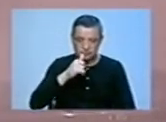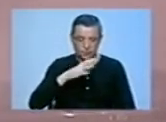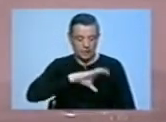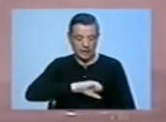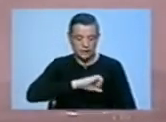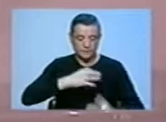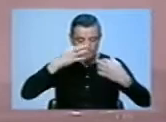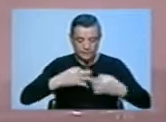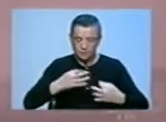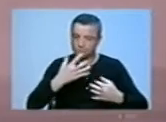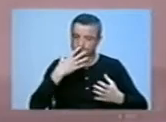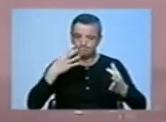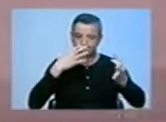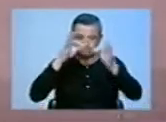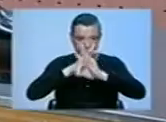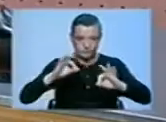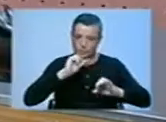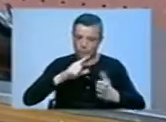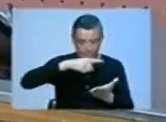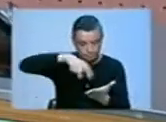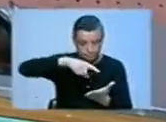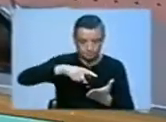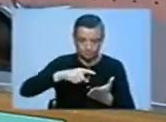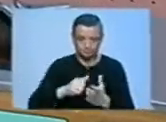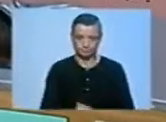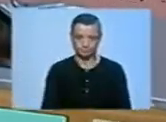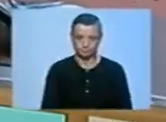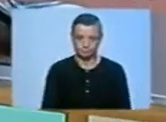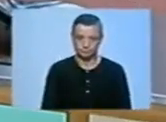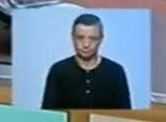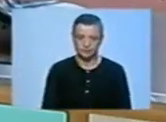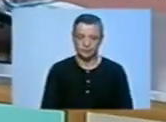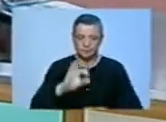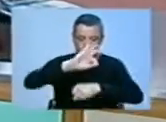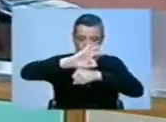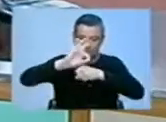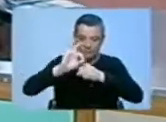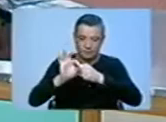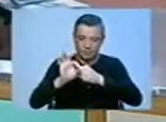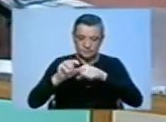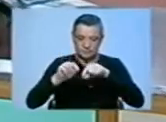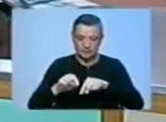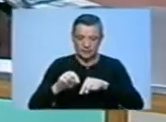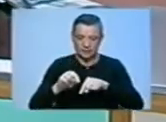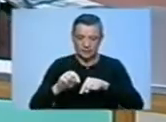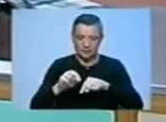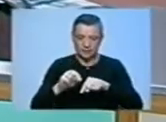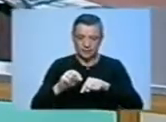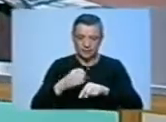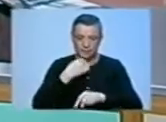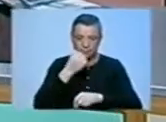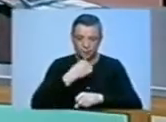delicioso vamos colocar agora as framboesas cima